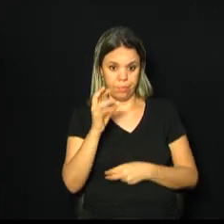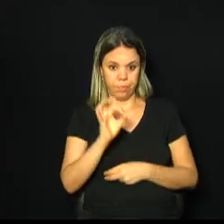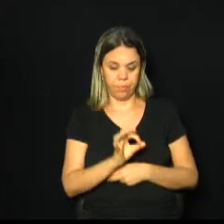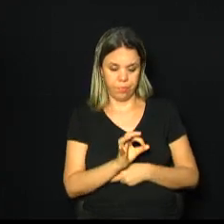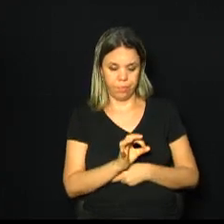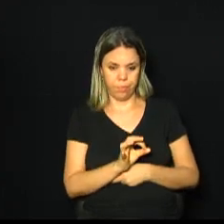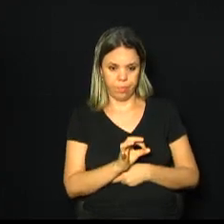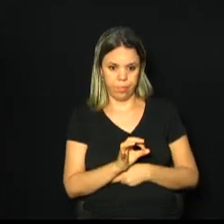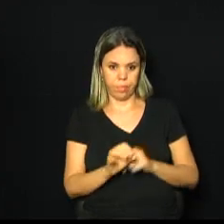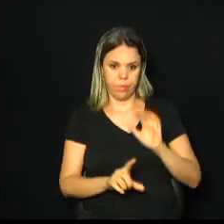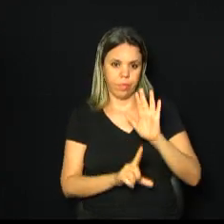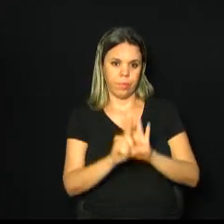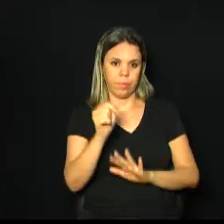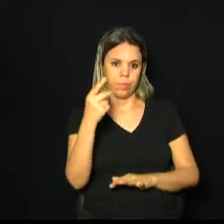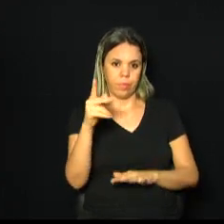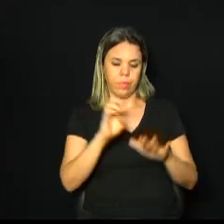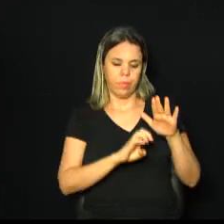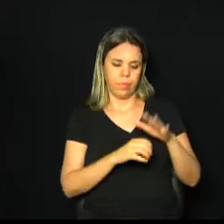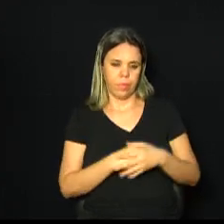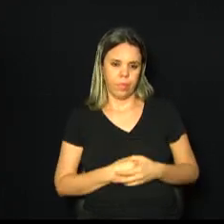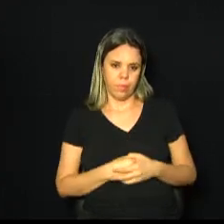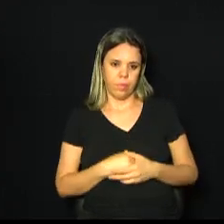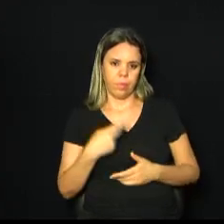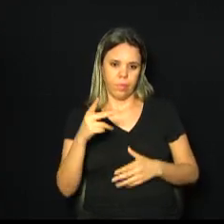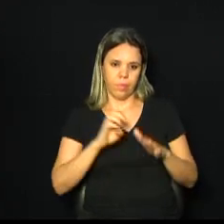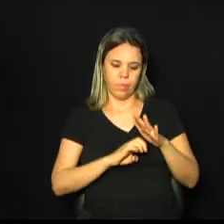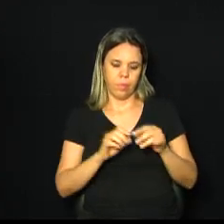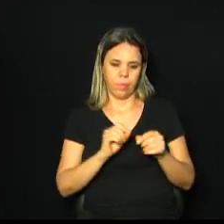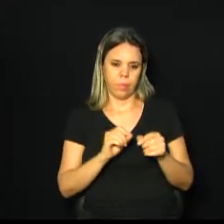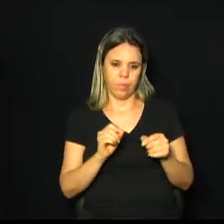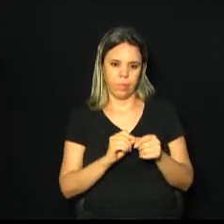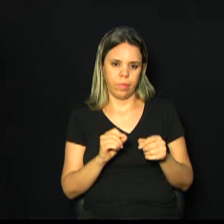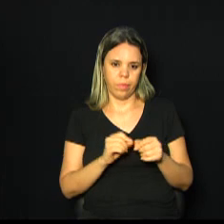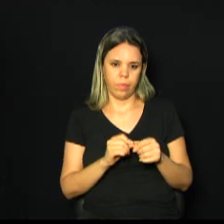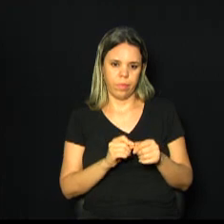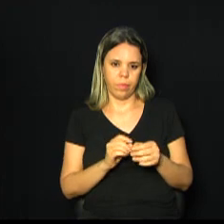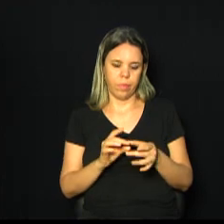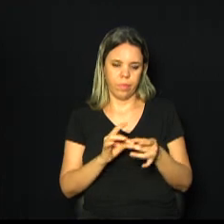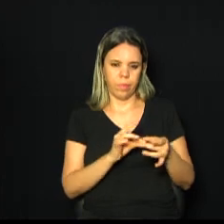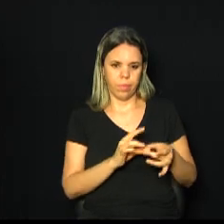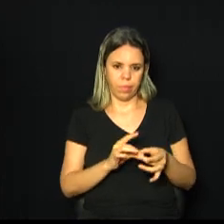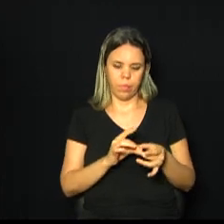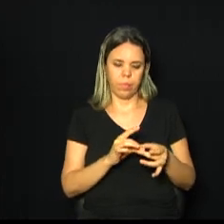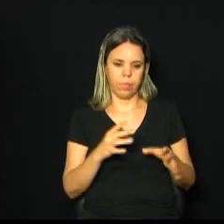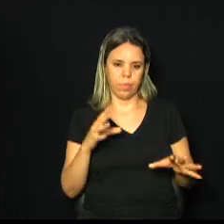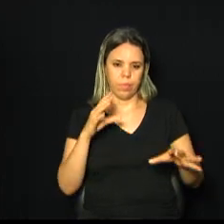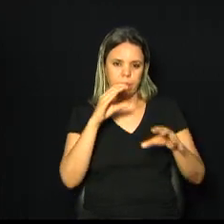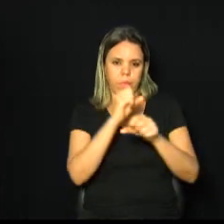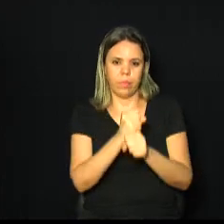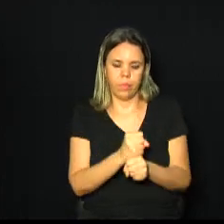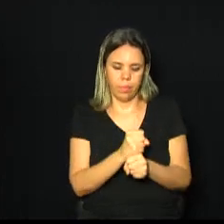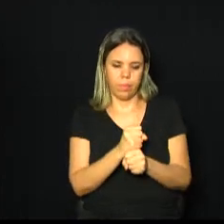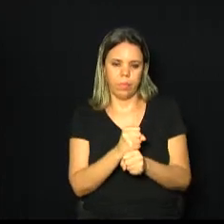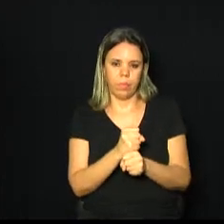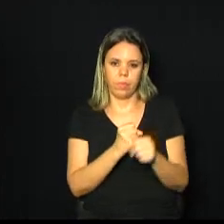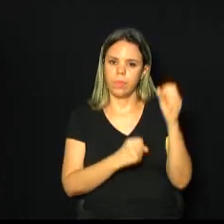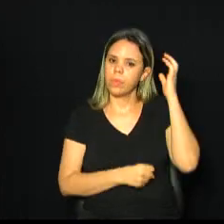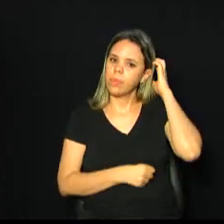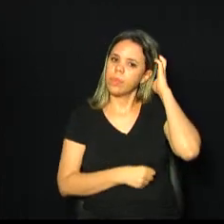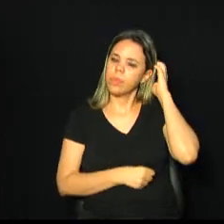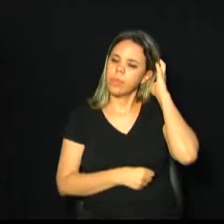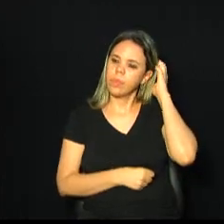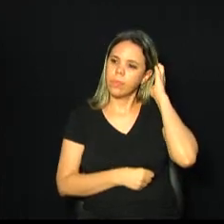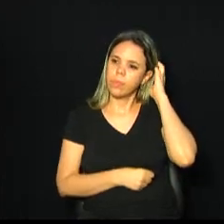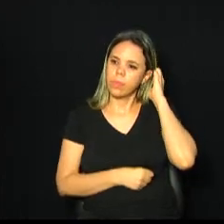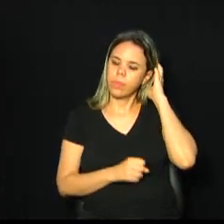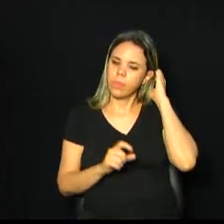do faturamento da tua empresa. Se a tua empresa for um conglomerado, eu somo o faturamento do conglomerado como um todo, chamado